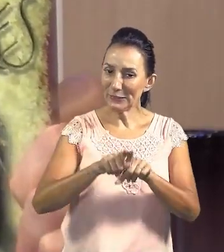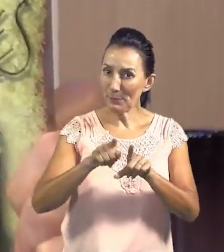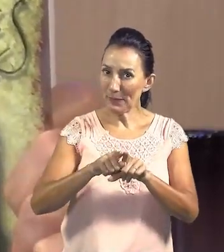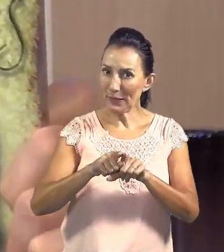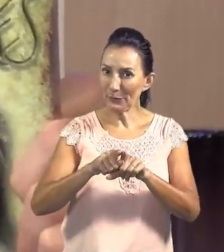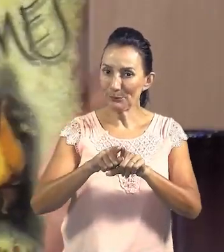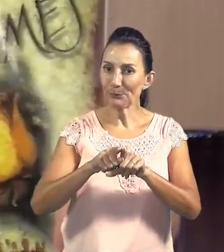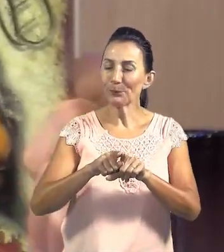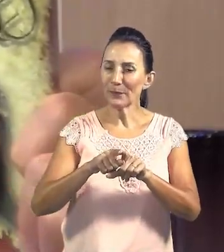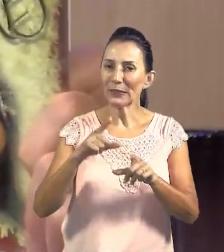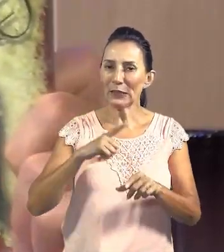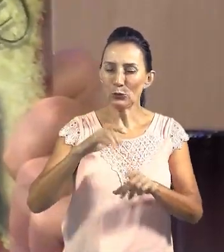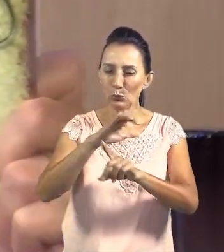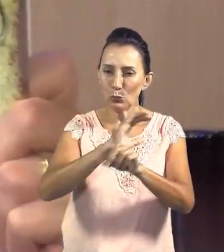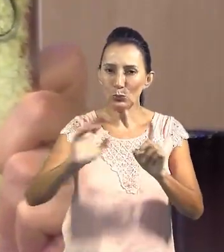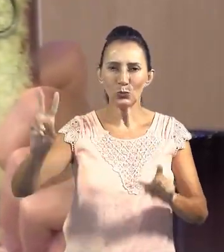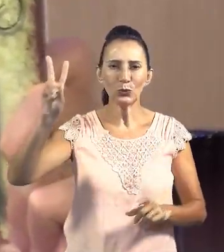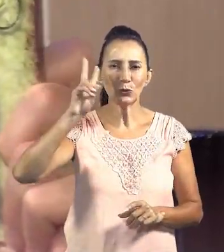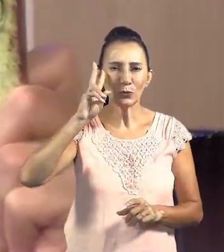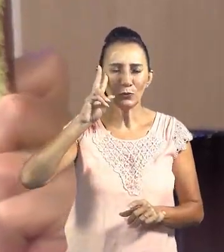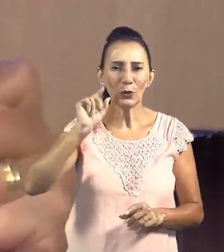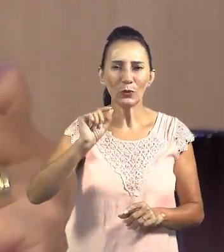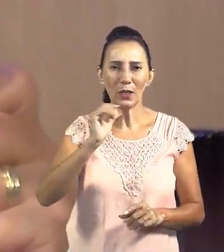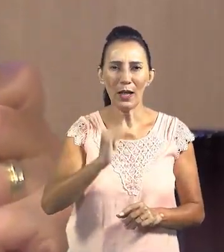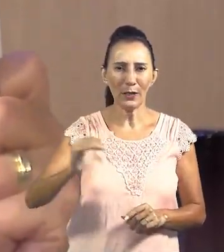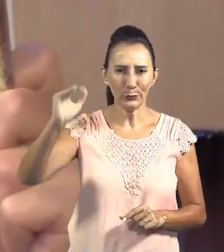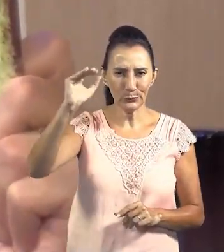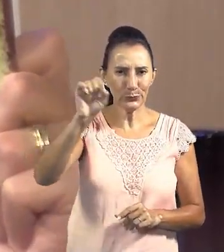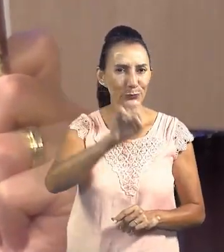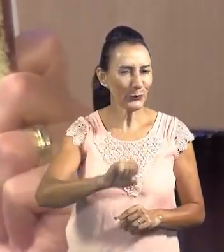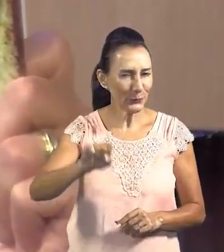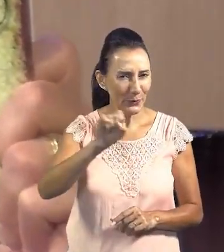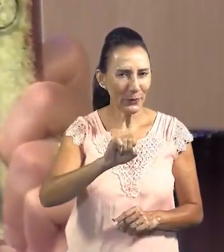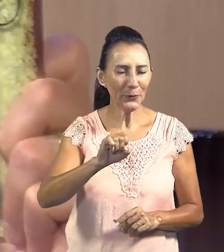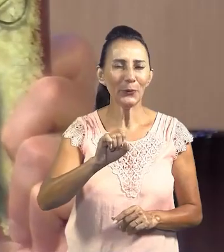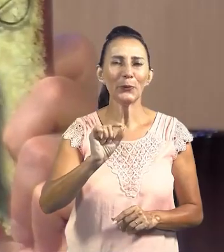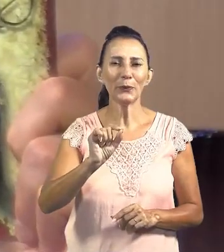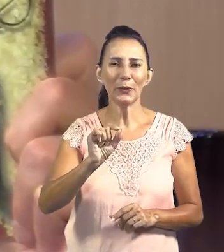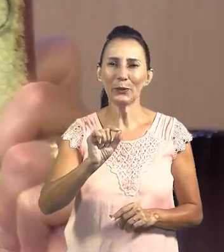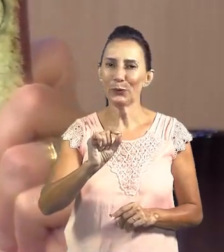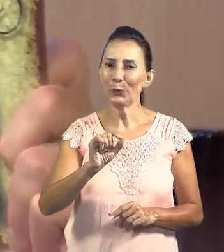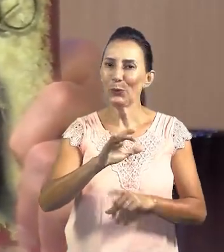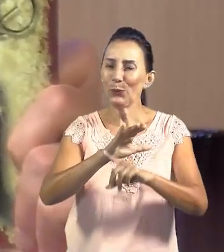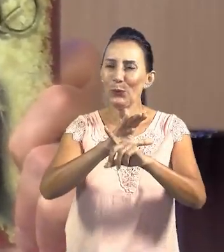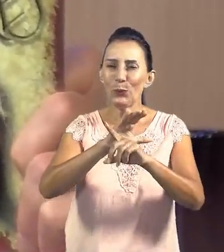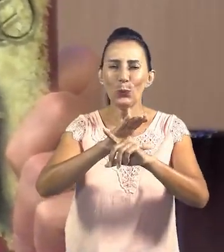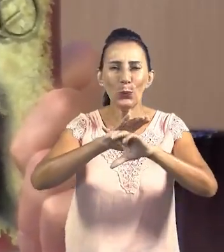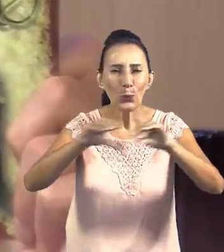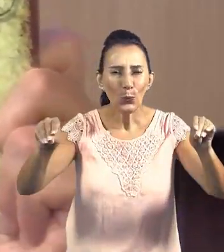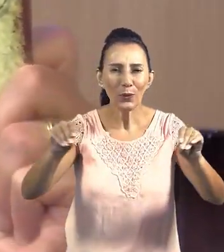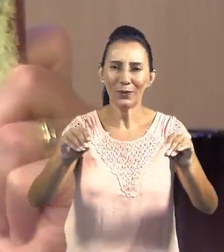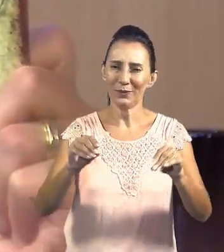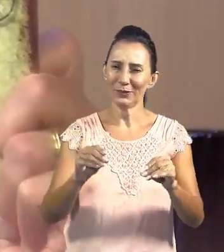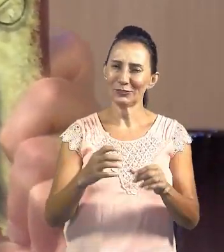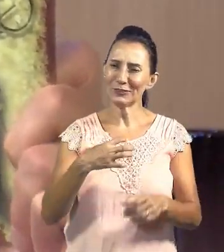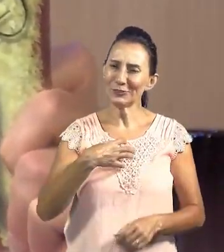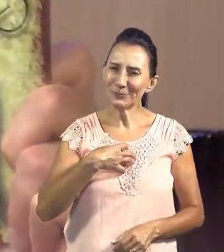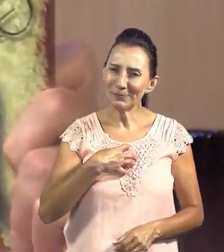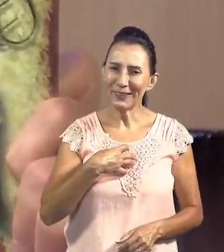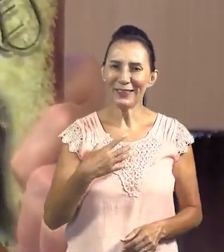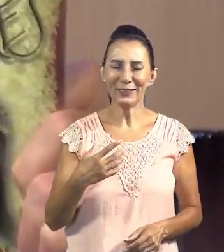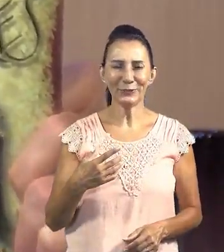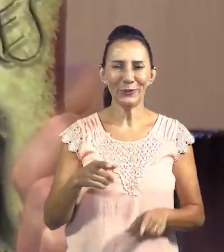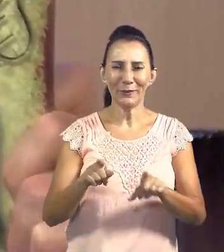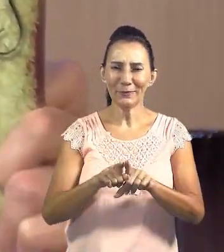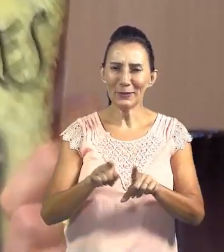culto Solitude, só de cura emocional. Nós temos na quinta-feira o culto Sarando a Alma. Nós